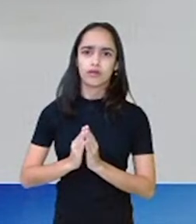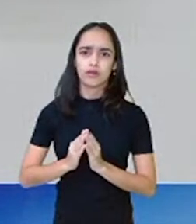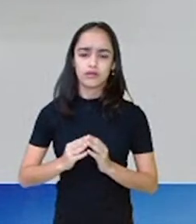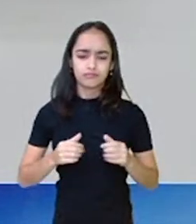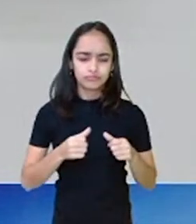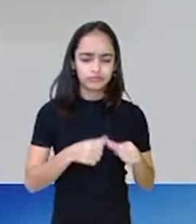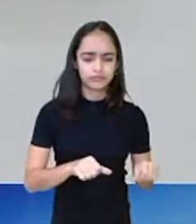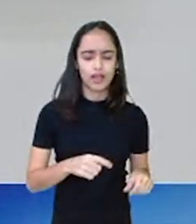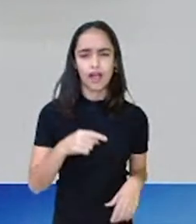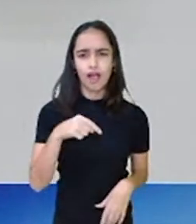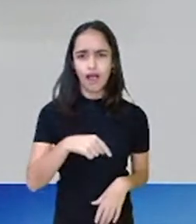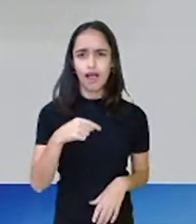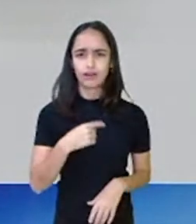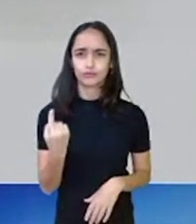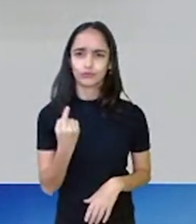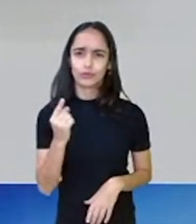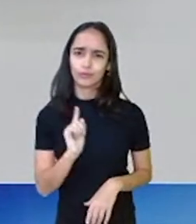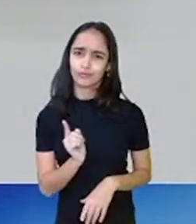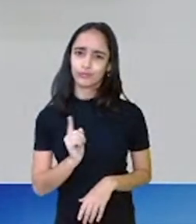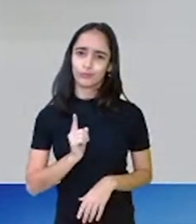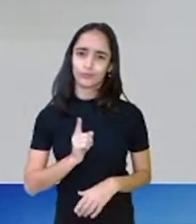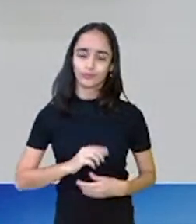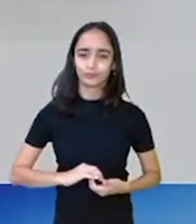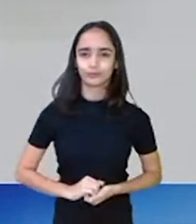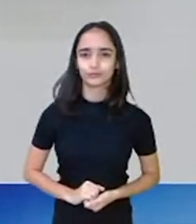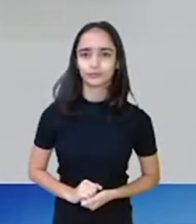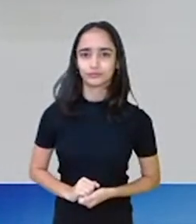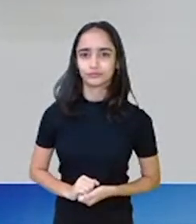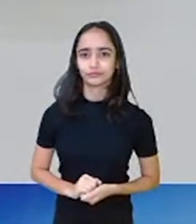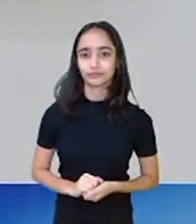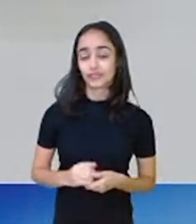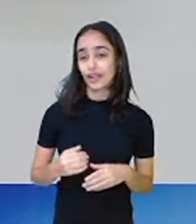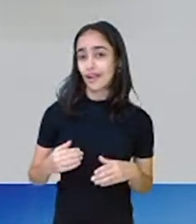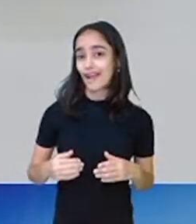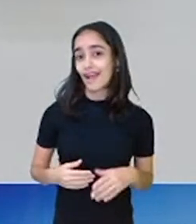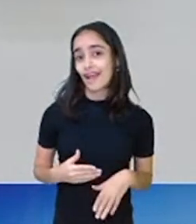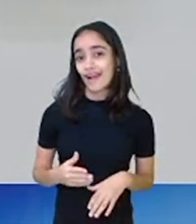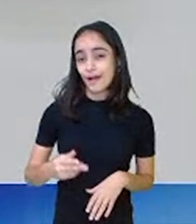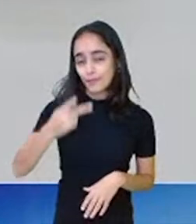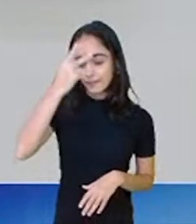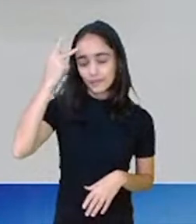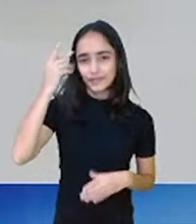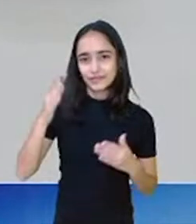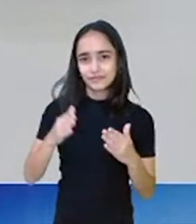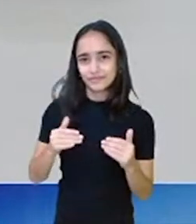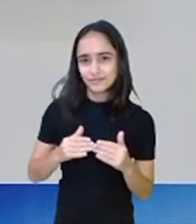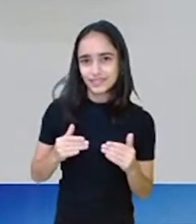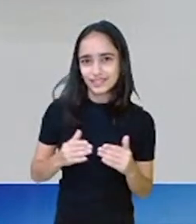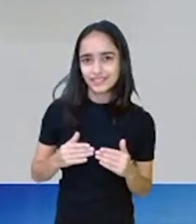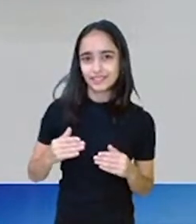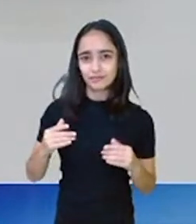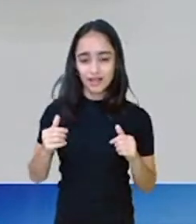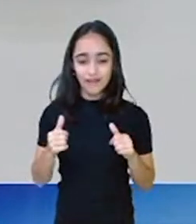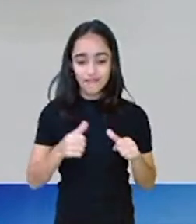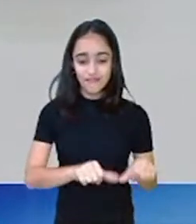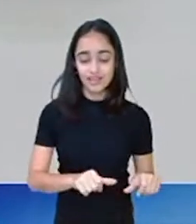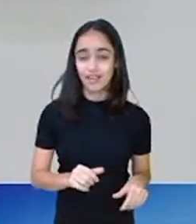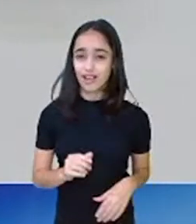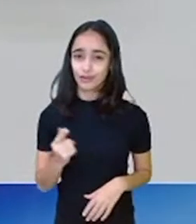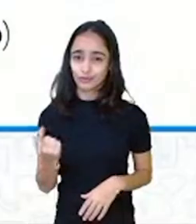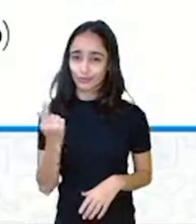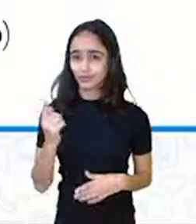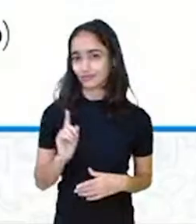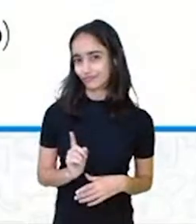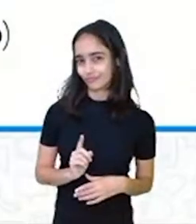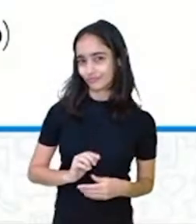aqui. Súplica, alguém está suplicando para não ser abandonado, deixado em algum local. Que